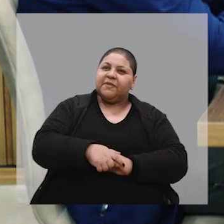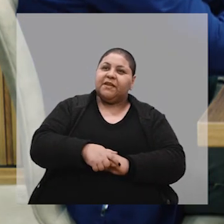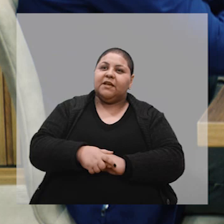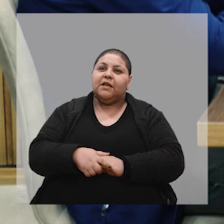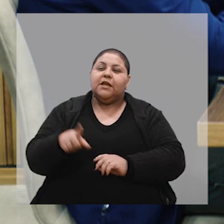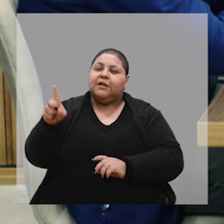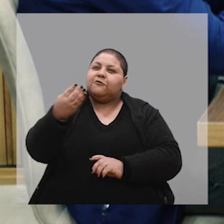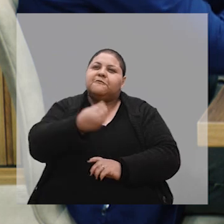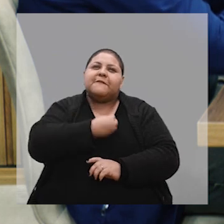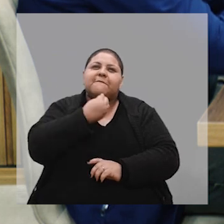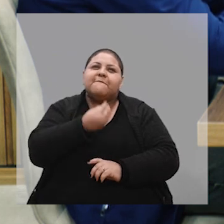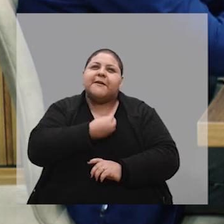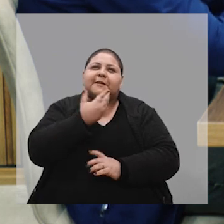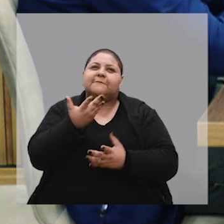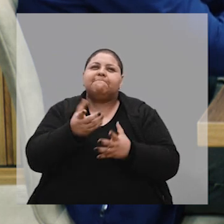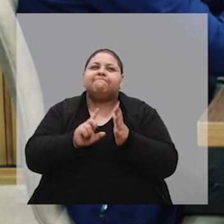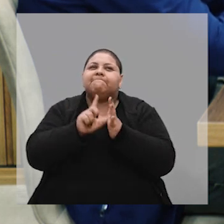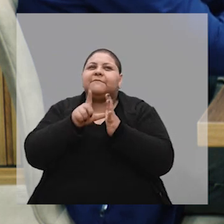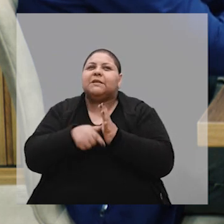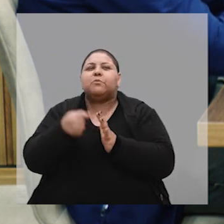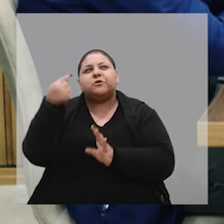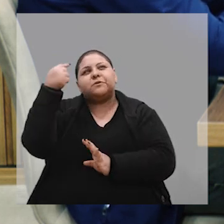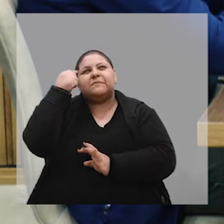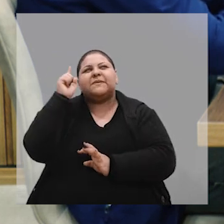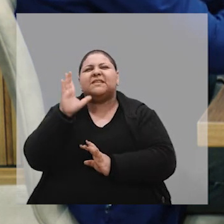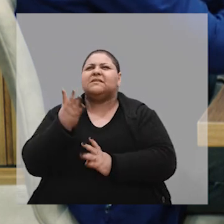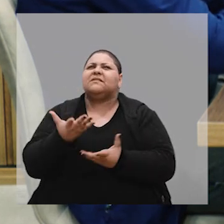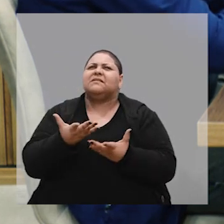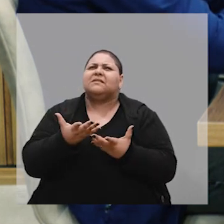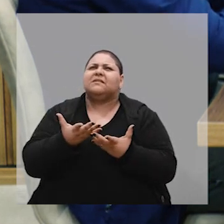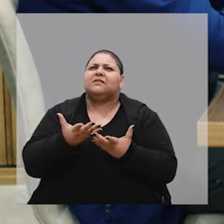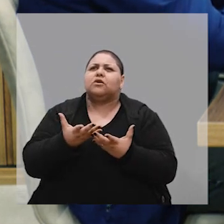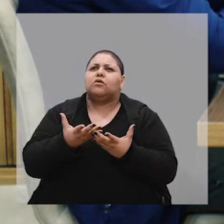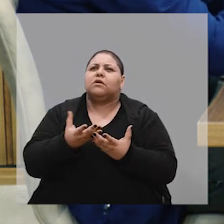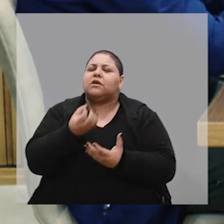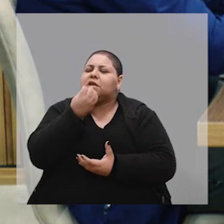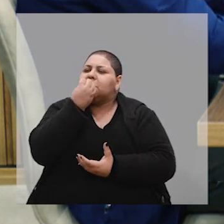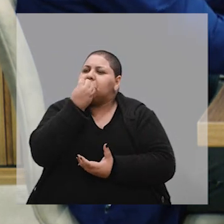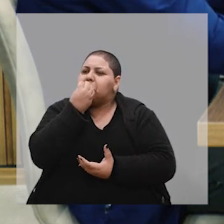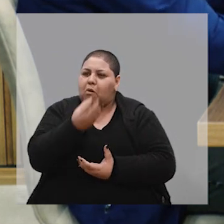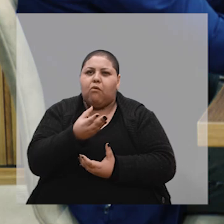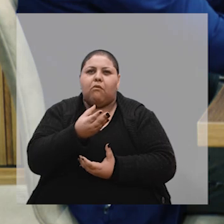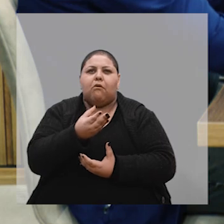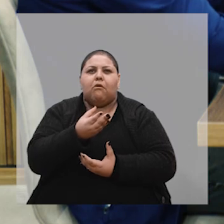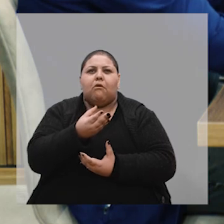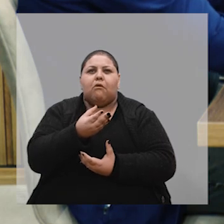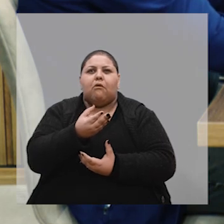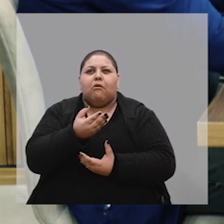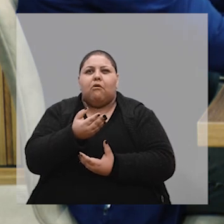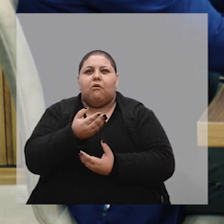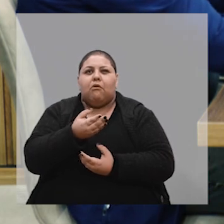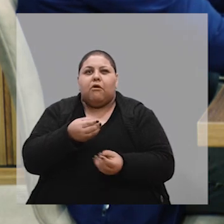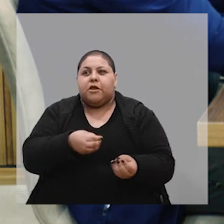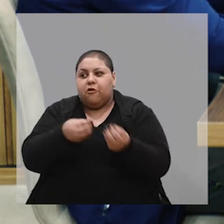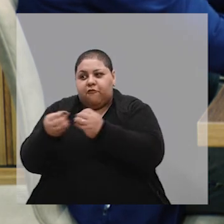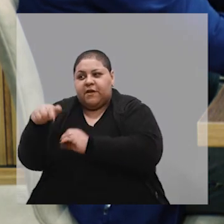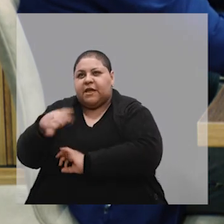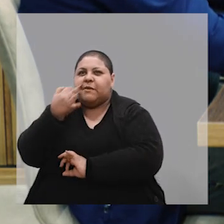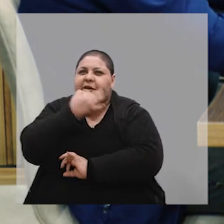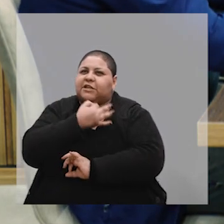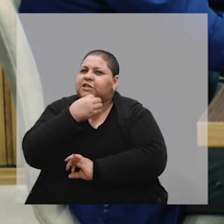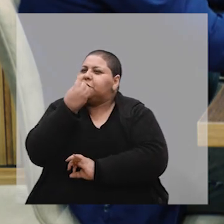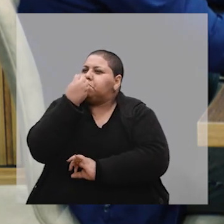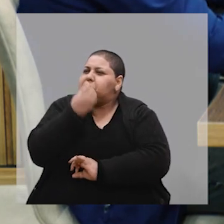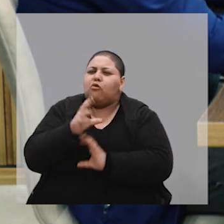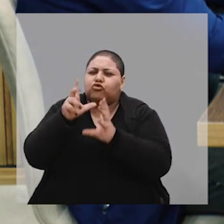coisa assim que tu vai vivendo, que depois tu para pra pensar, cara, e tu fala assim, cara, que bom que eu fui pra lá. História de sucesso, que né, bom que eu fiz